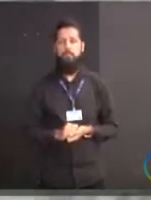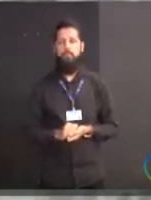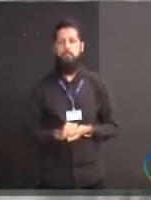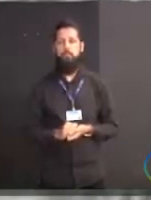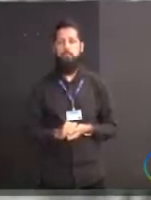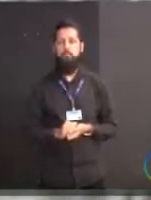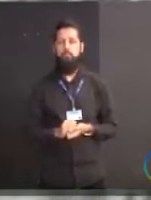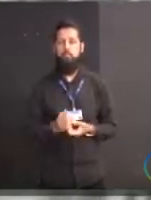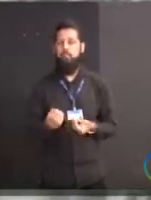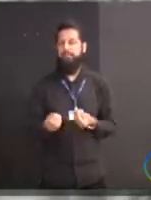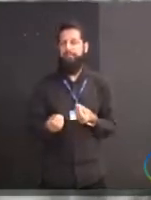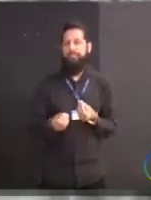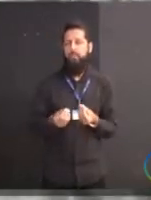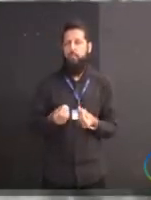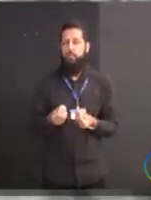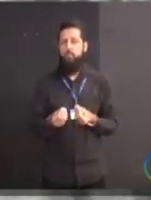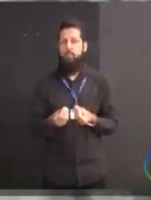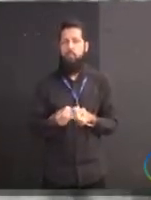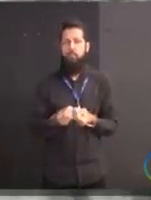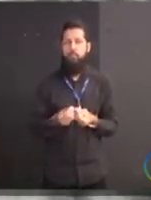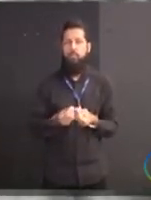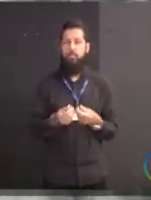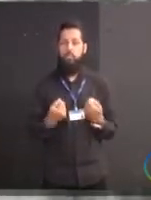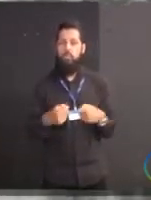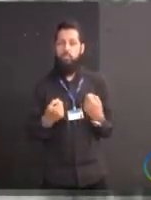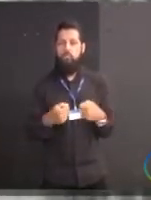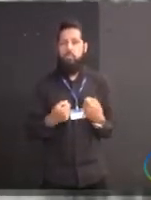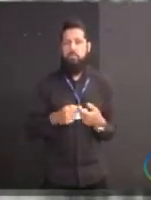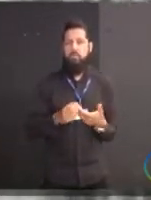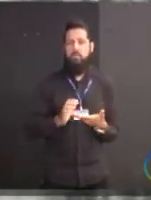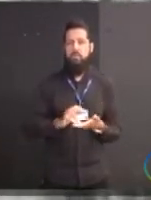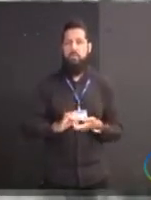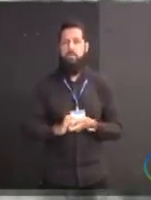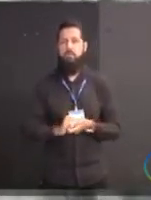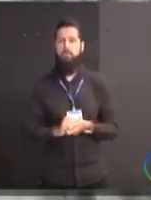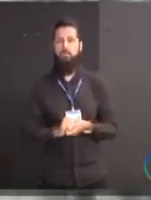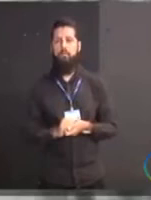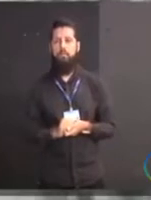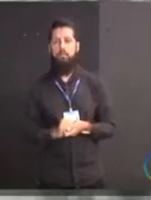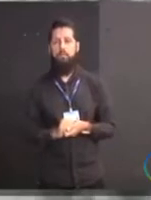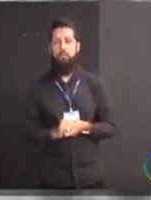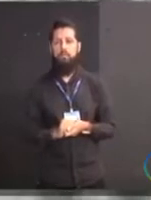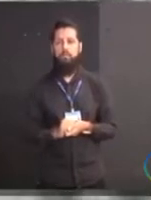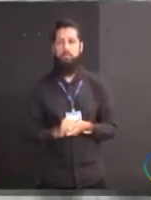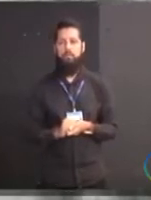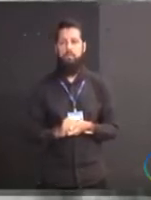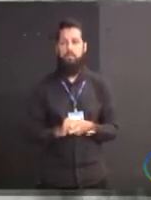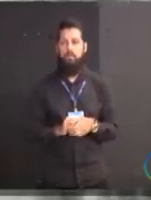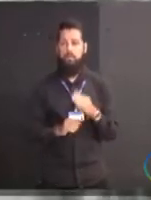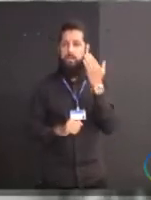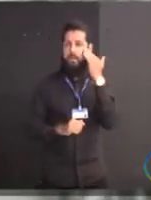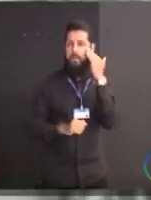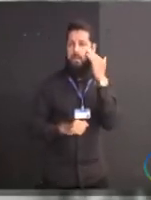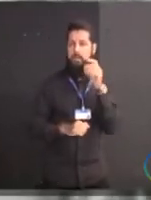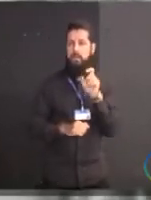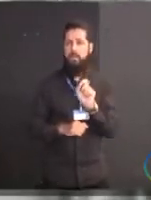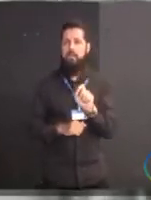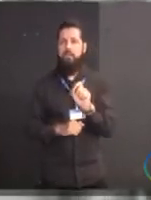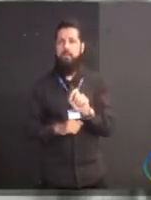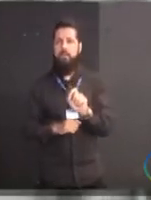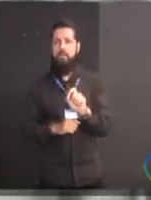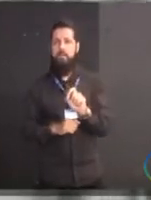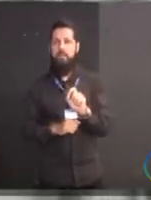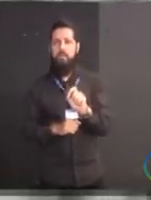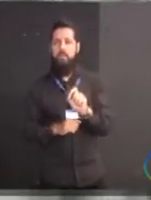que devemos esperar que as modificações venham através das